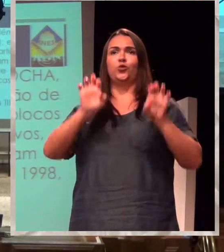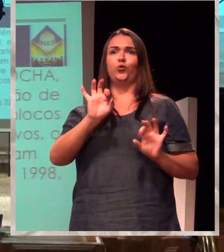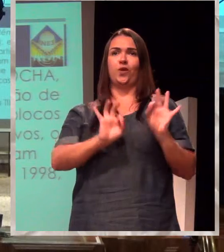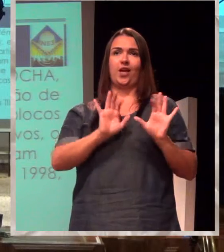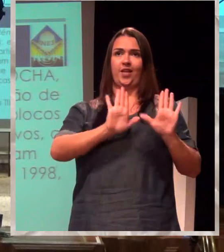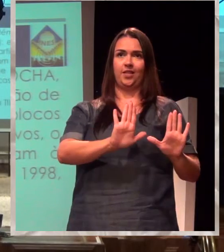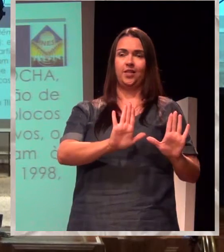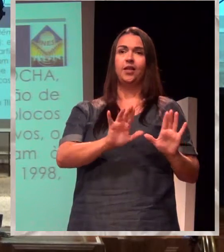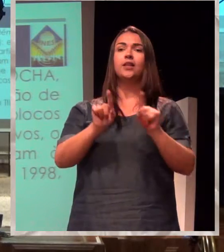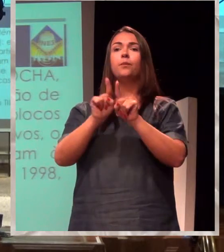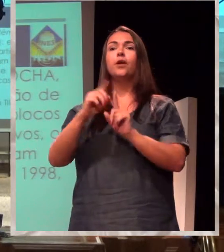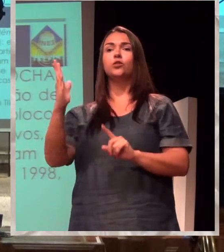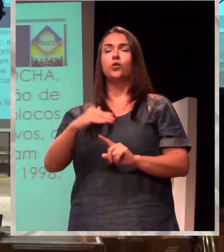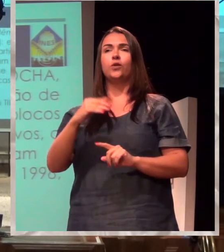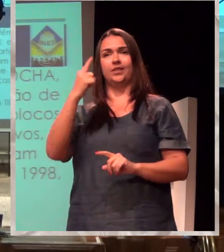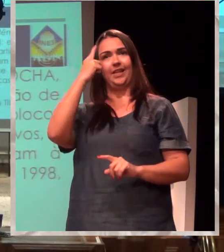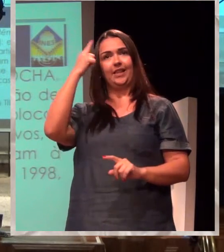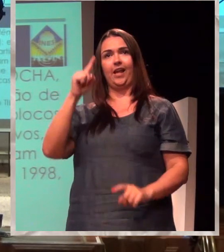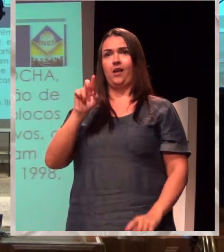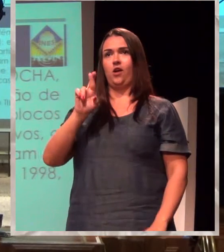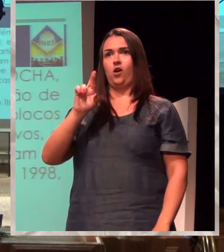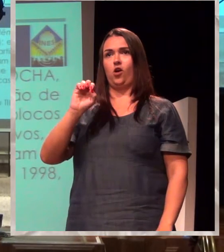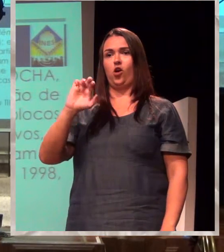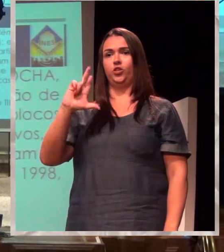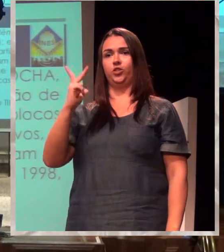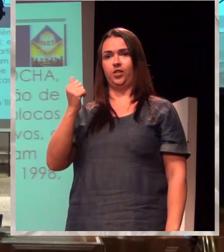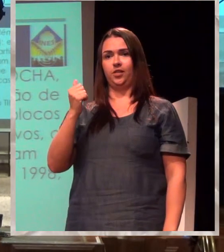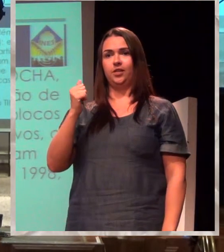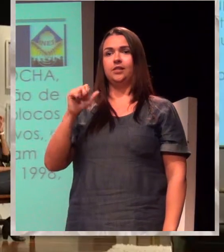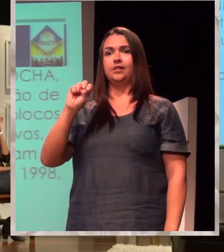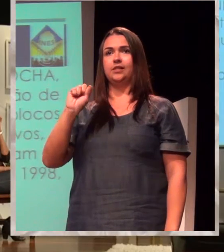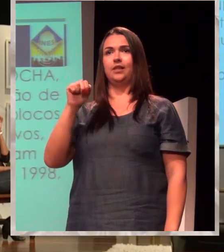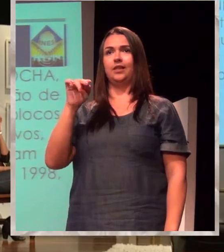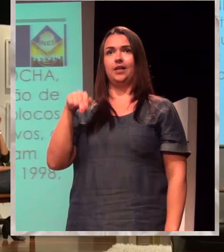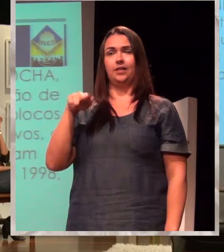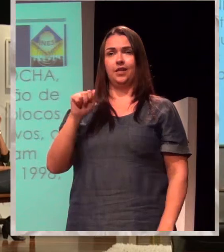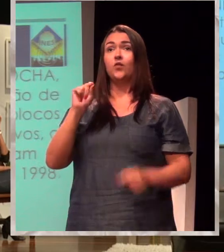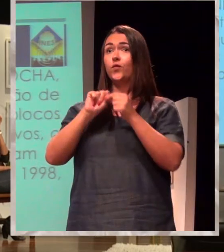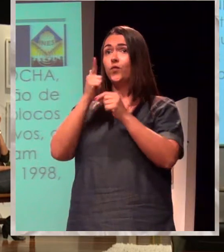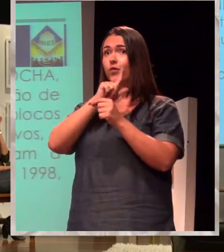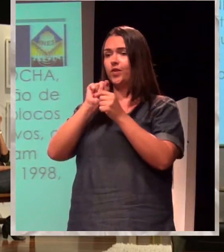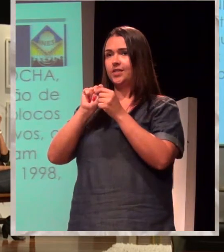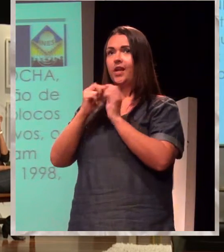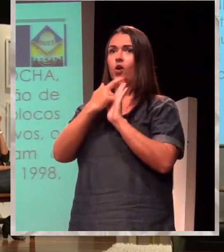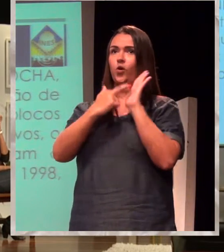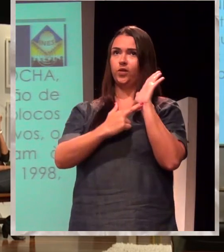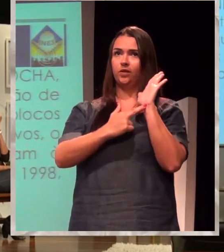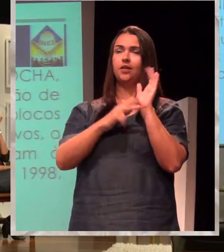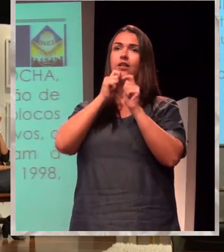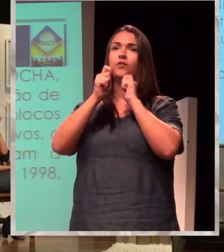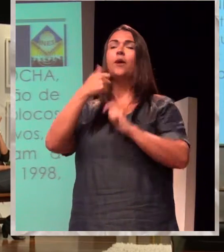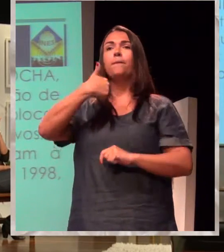Também trouxe as ideias de Rocha Daire e Santana, que, para elaborar um roteiro de entrevistas, primeiro você estabelece os